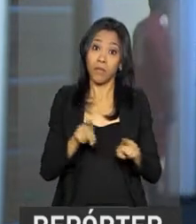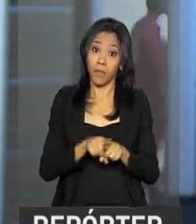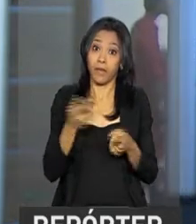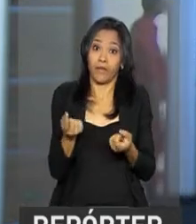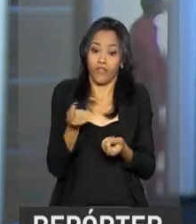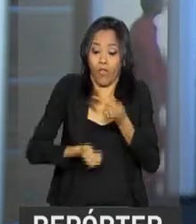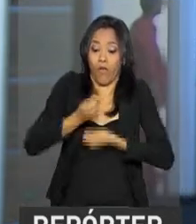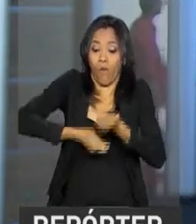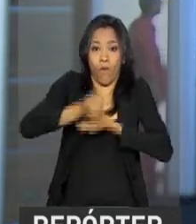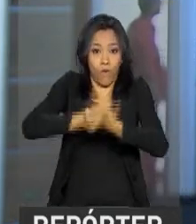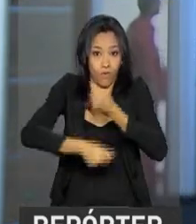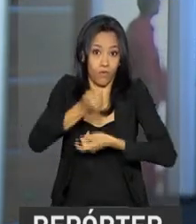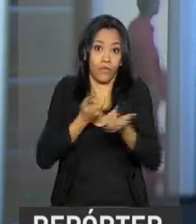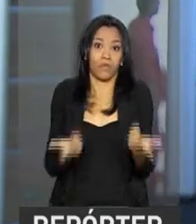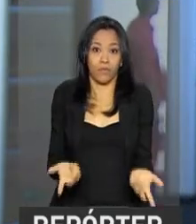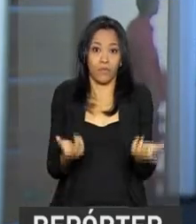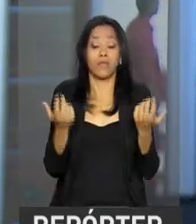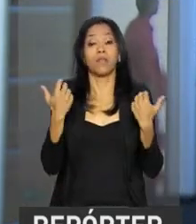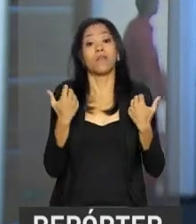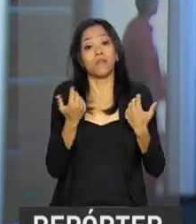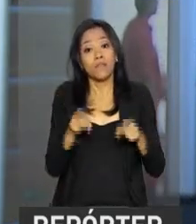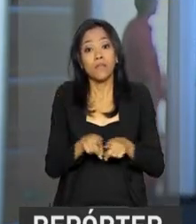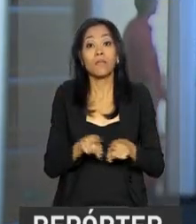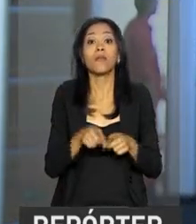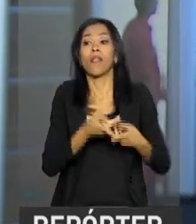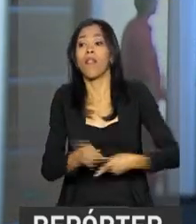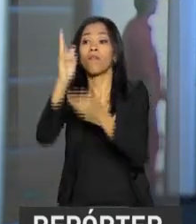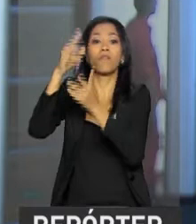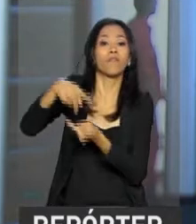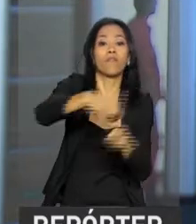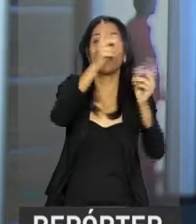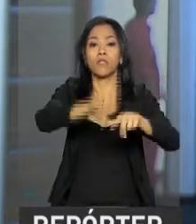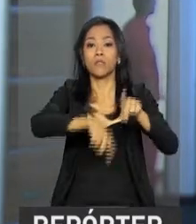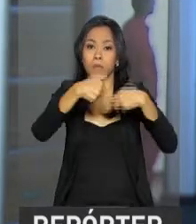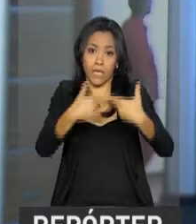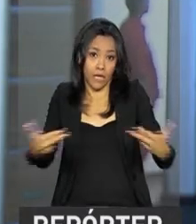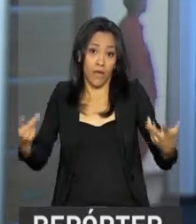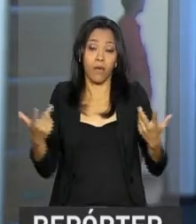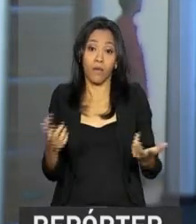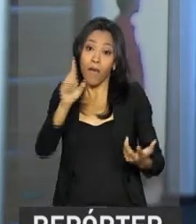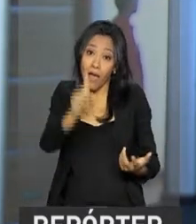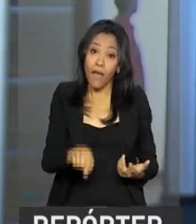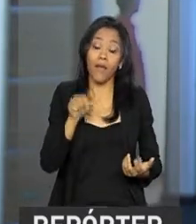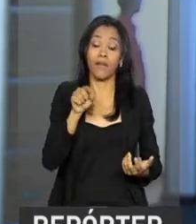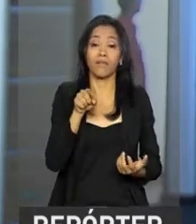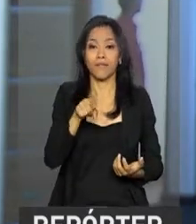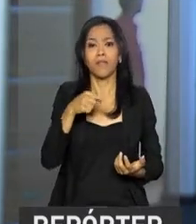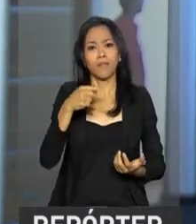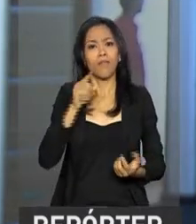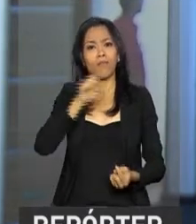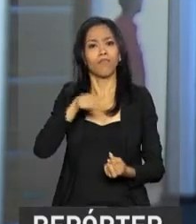mais eficiência transporte inclusive de mercadorias ou seja é um fator até de